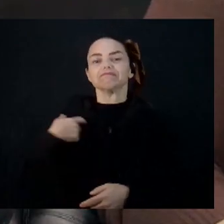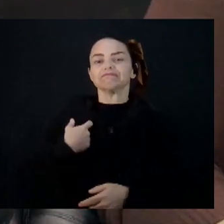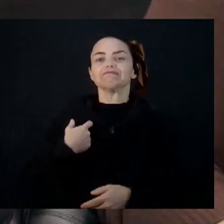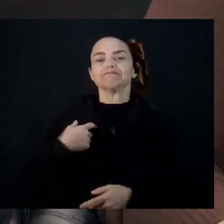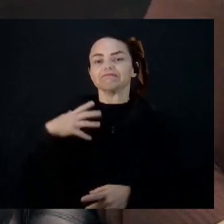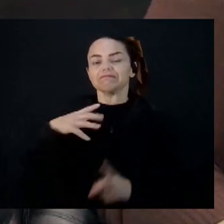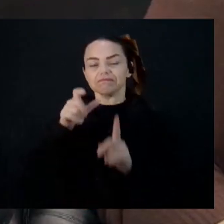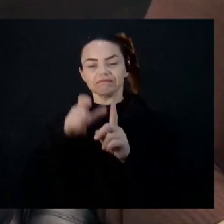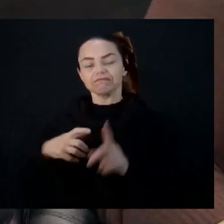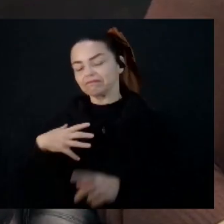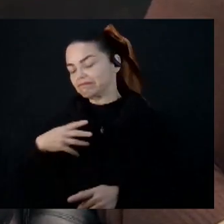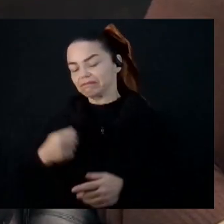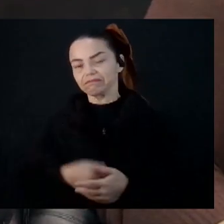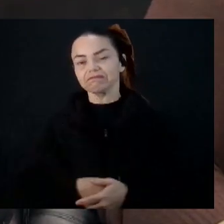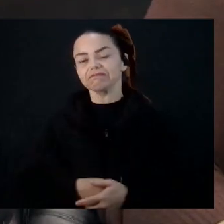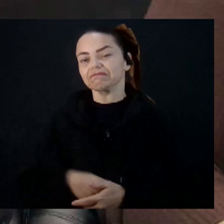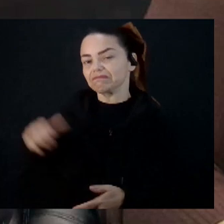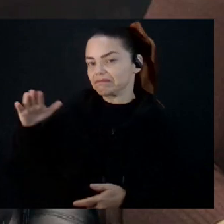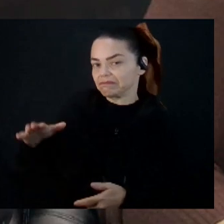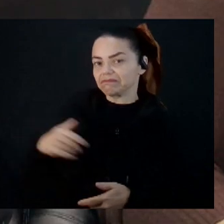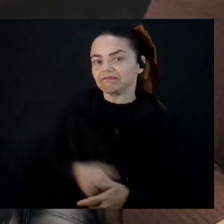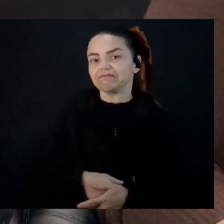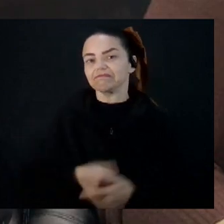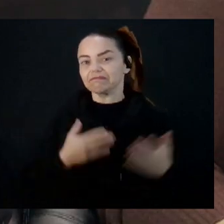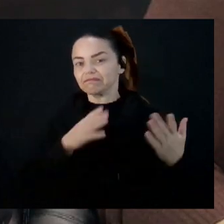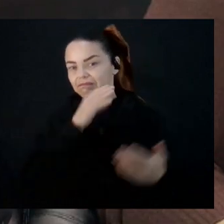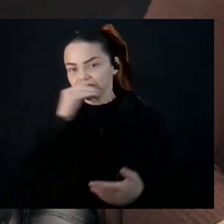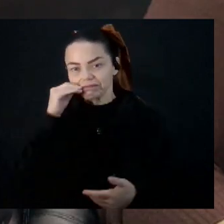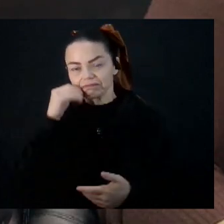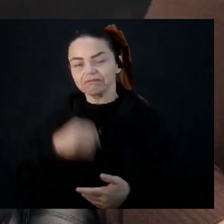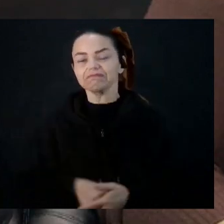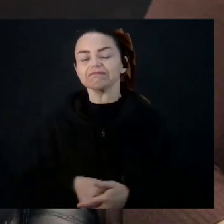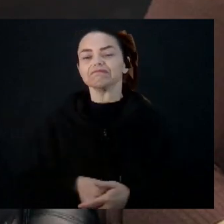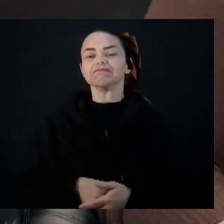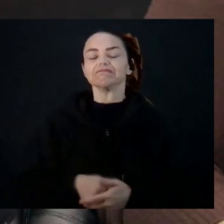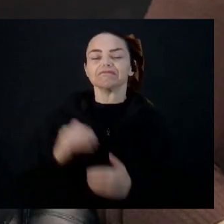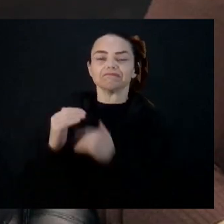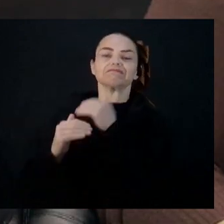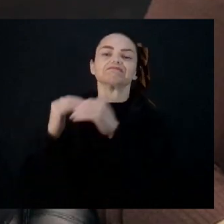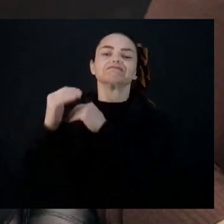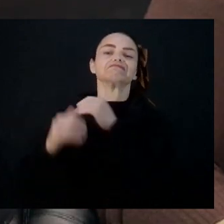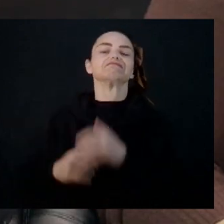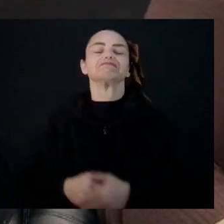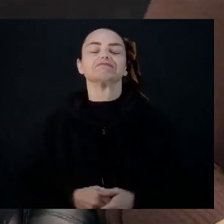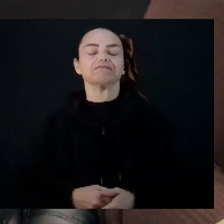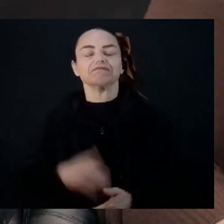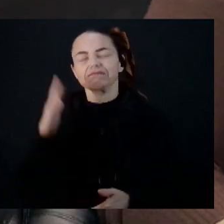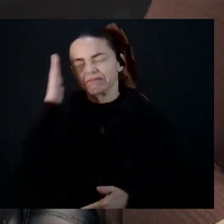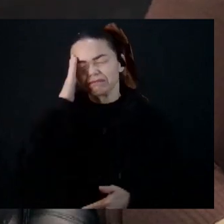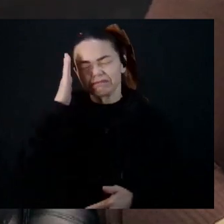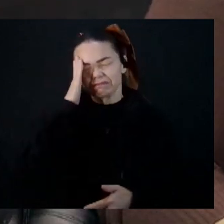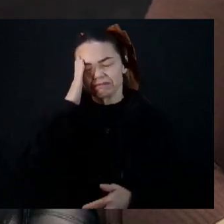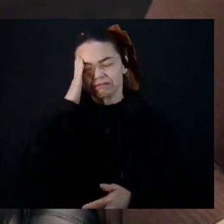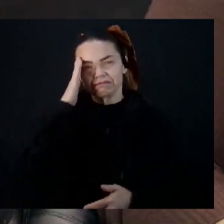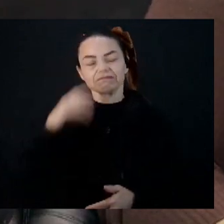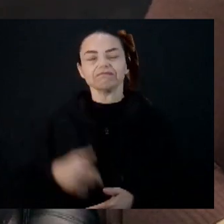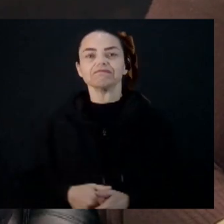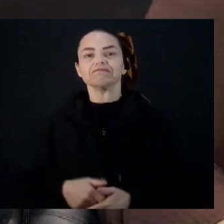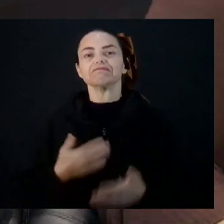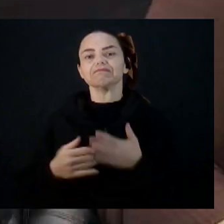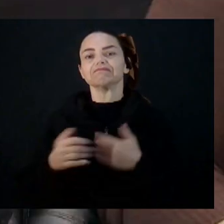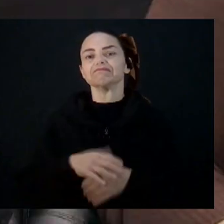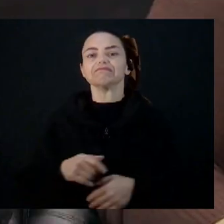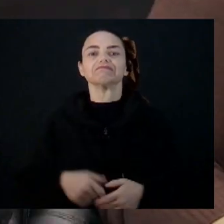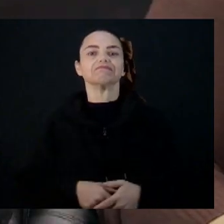filho, essa criança, esse adolescente que está nesse período de desenvolvimento. Ele entender que a qualquer momento ele pode ser